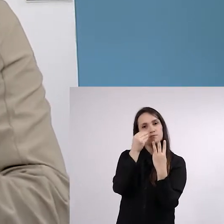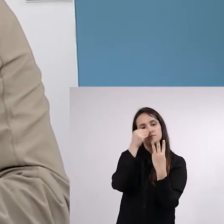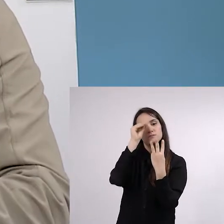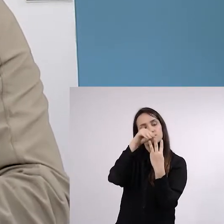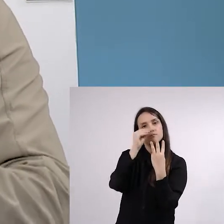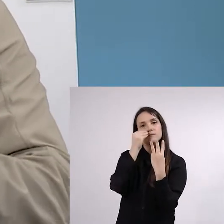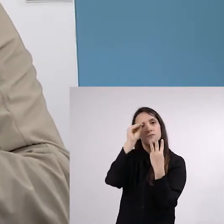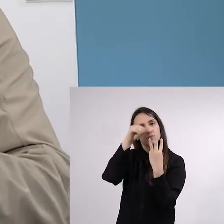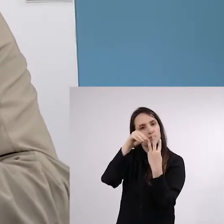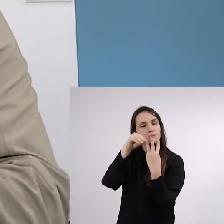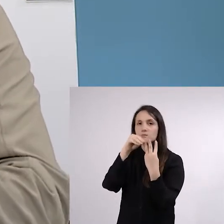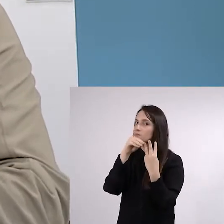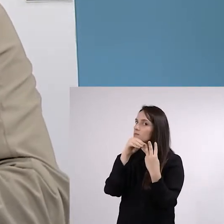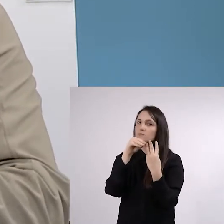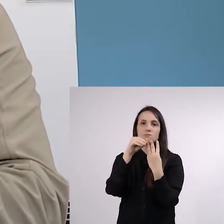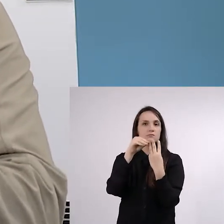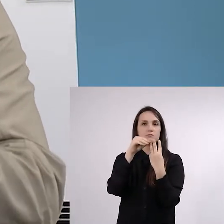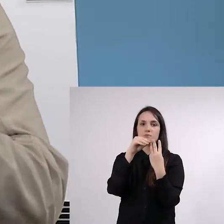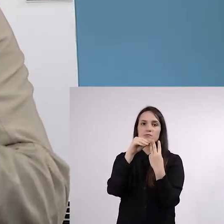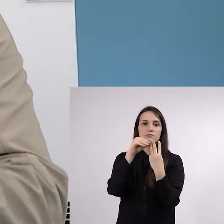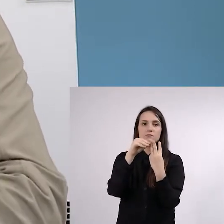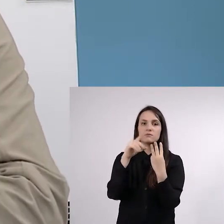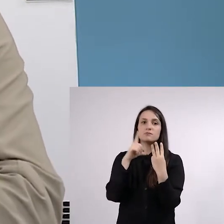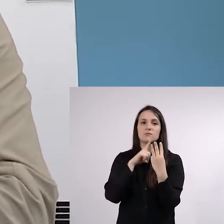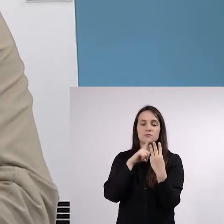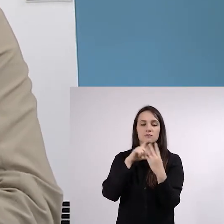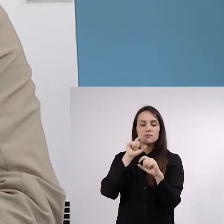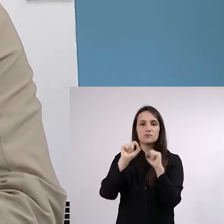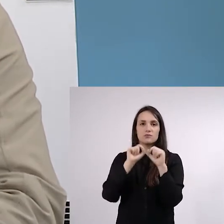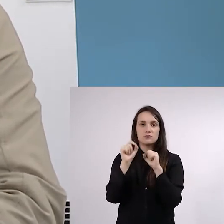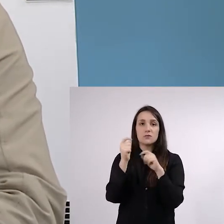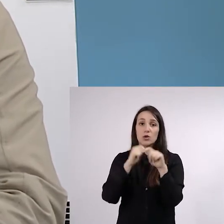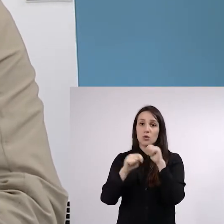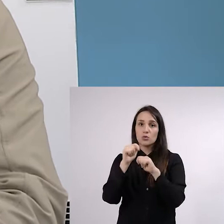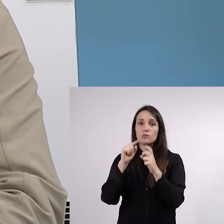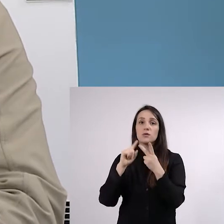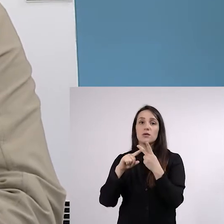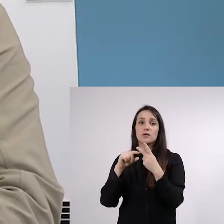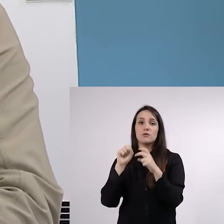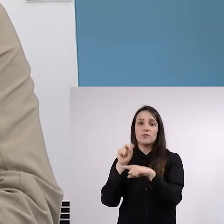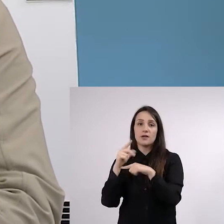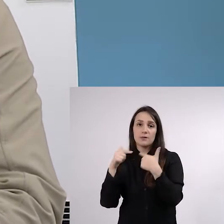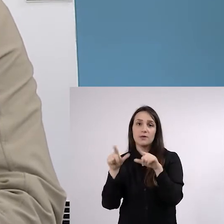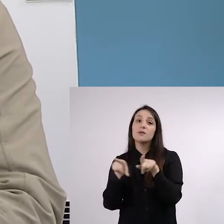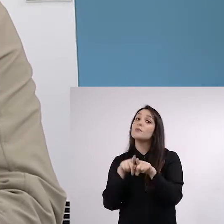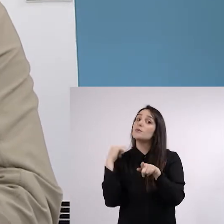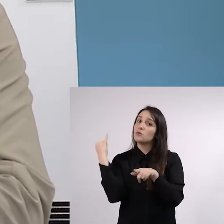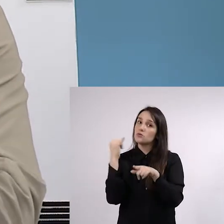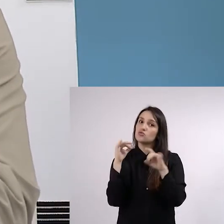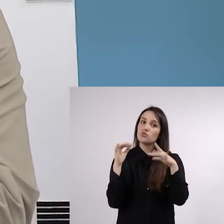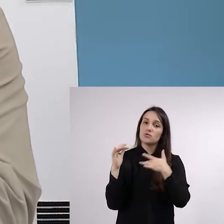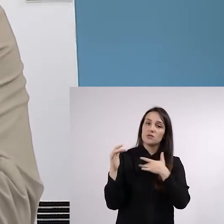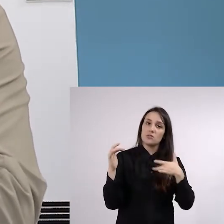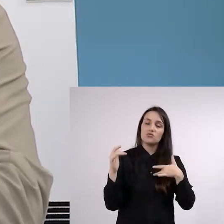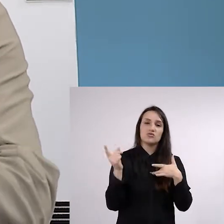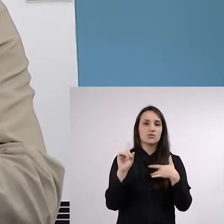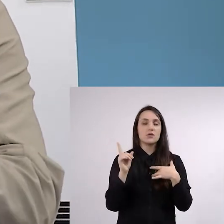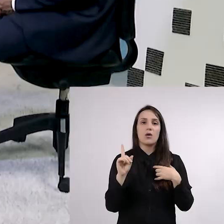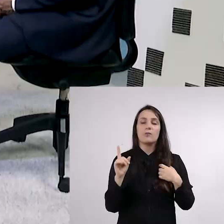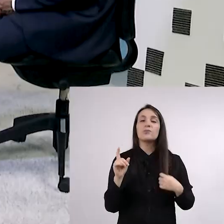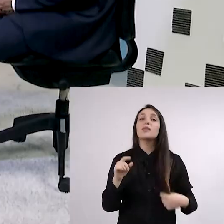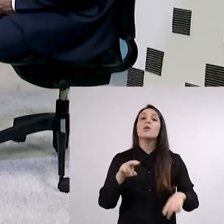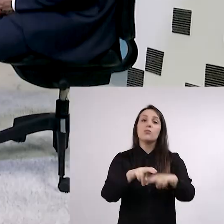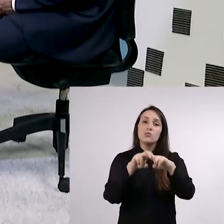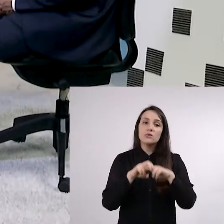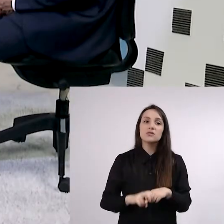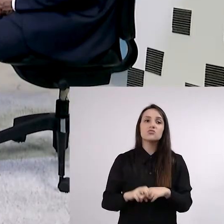deixar de atender questões centrais como essa da retomada econômica. O prejuízo ele está posto, é uma